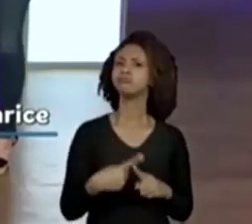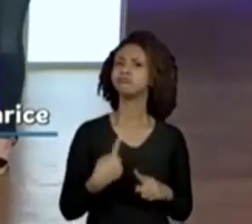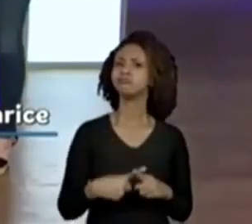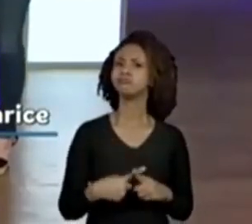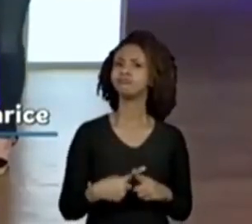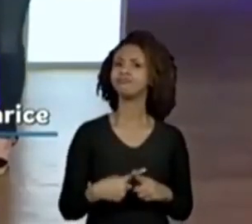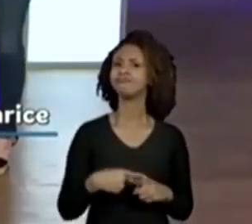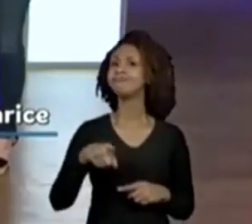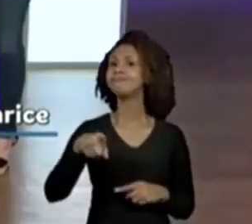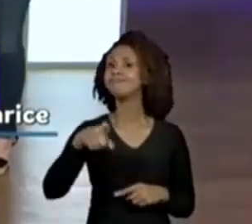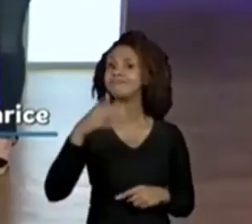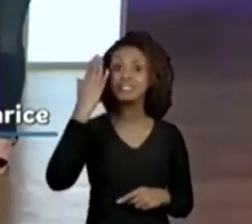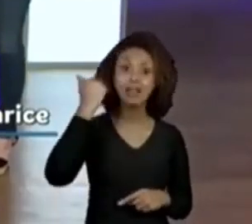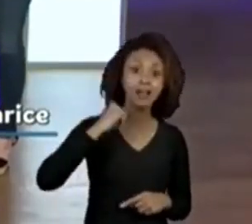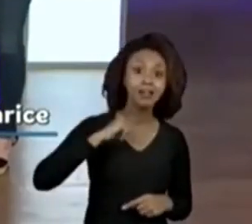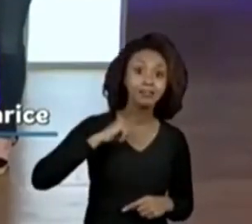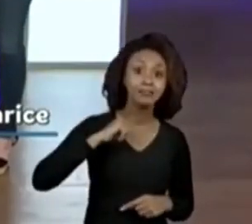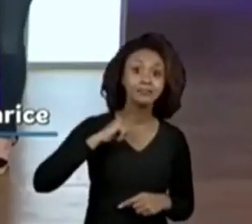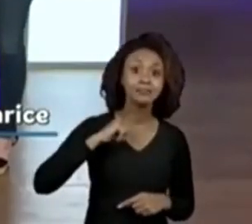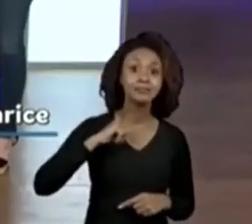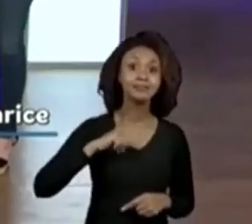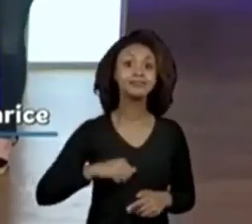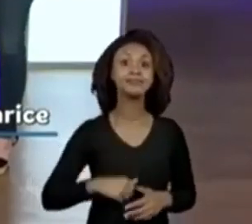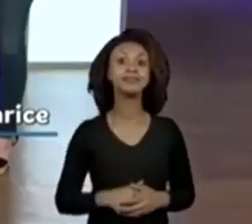Quem tem uma dica?